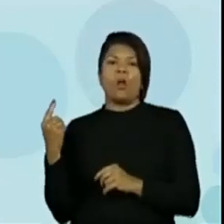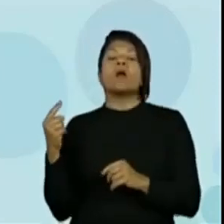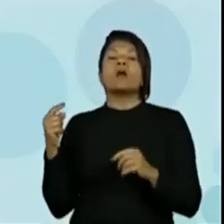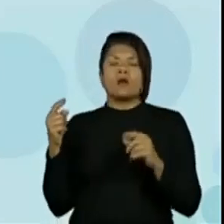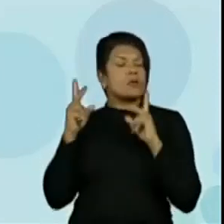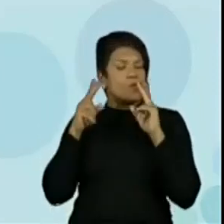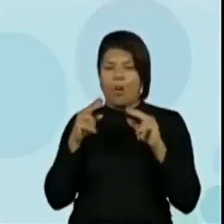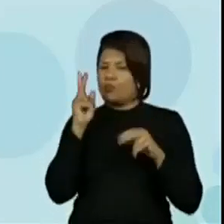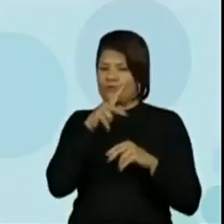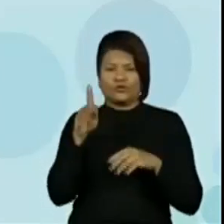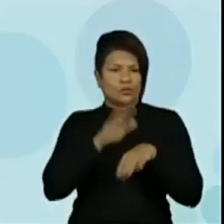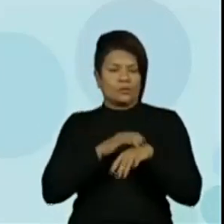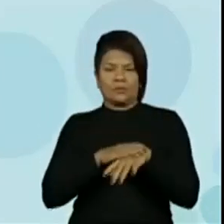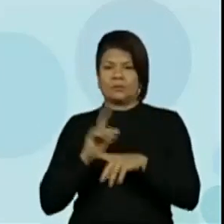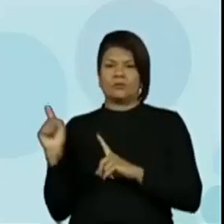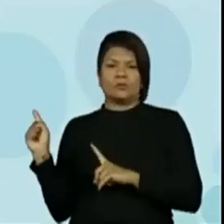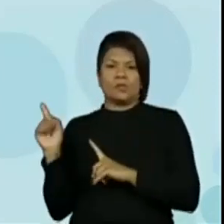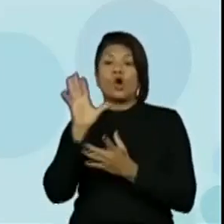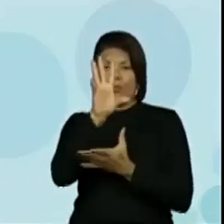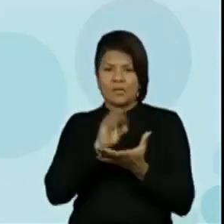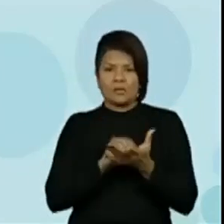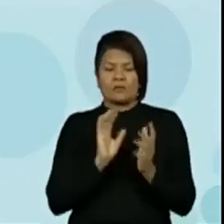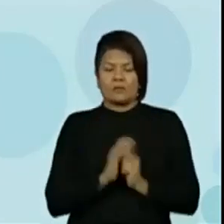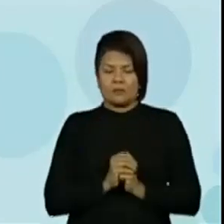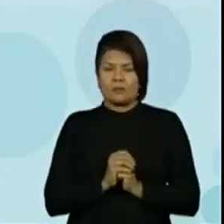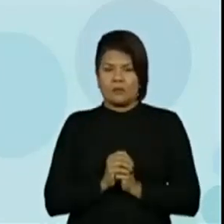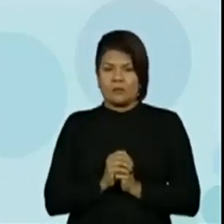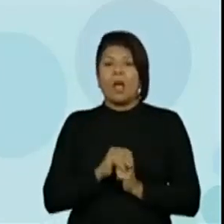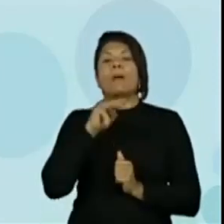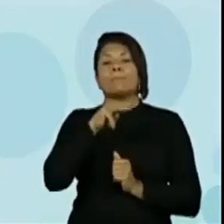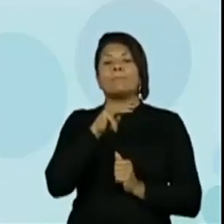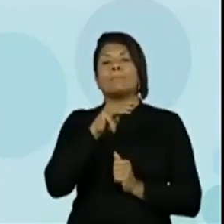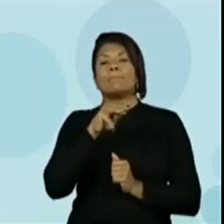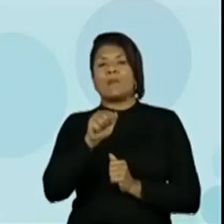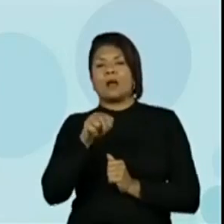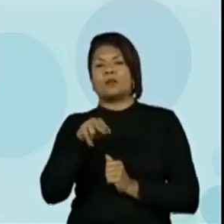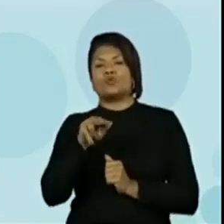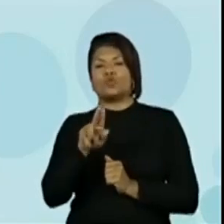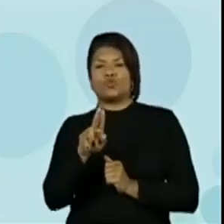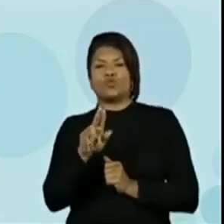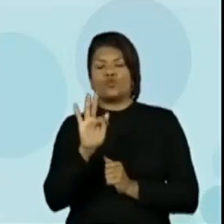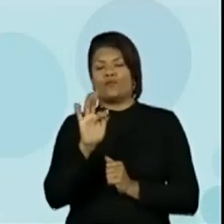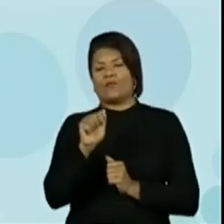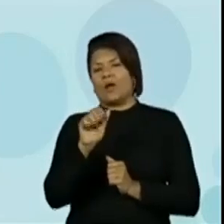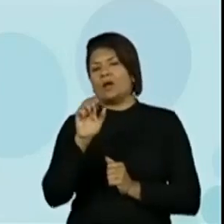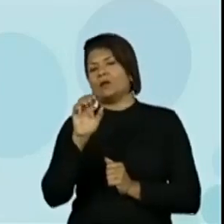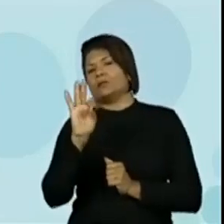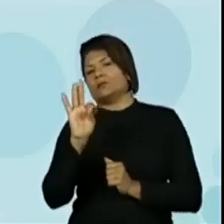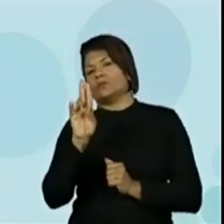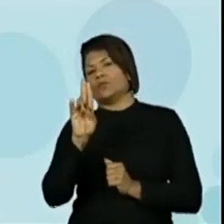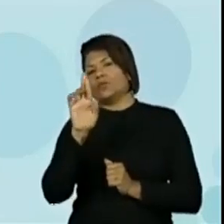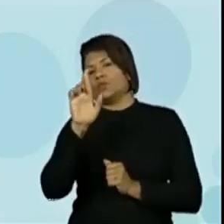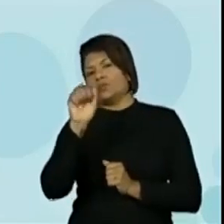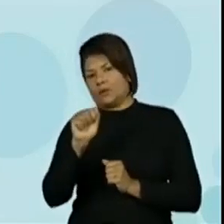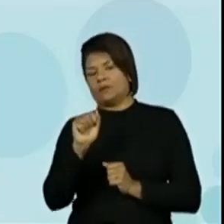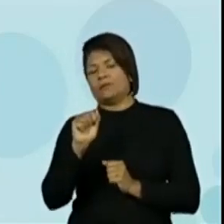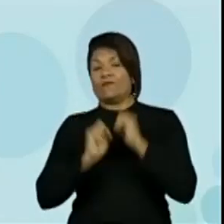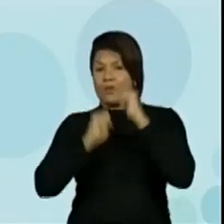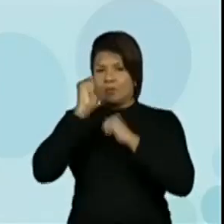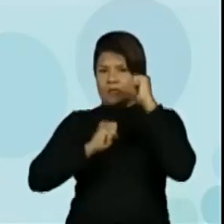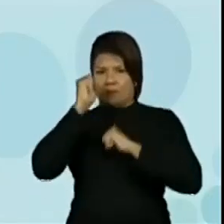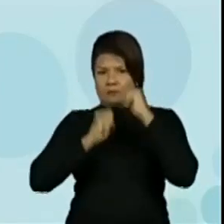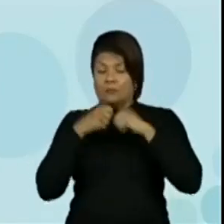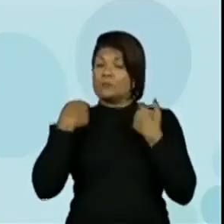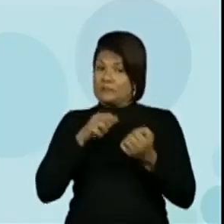nós caminhamos para a manufatura. A ideia das fábricas, coloca, quem não colocou está vacilando. Tem que